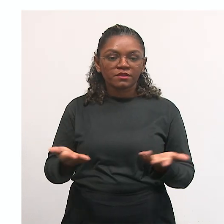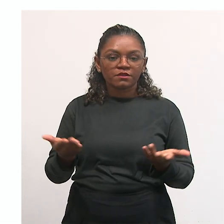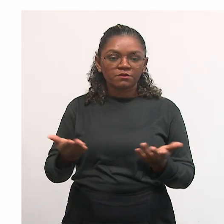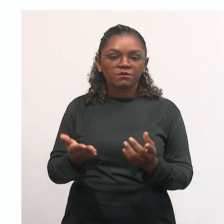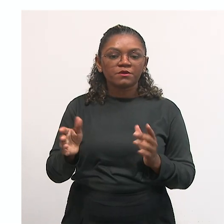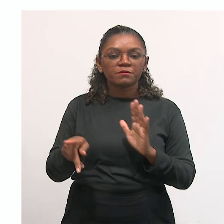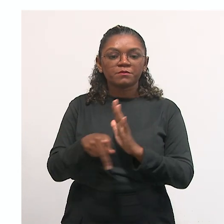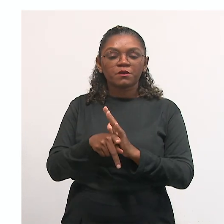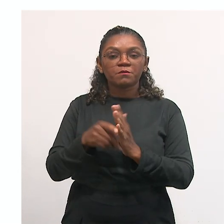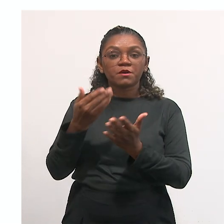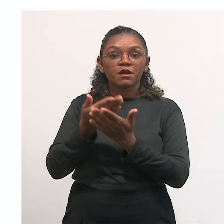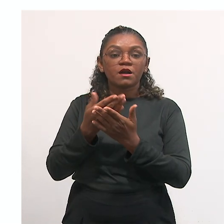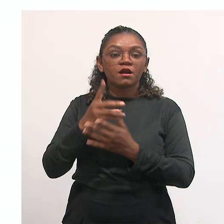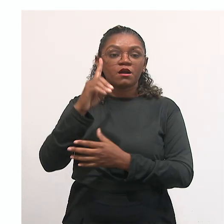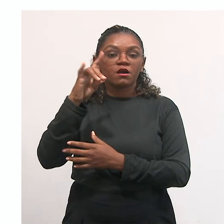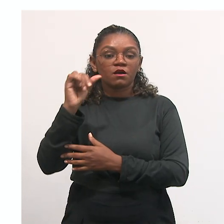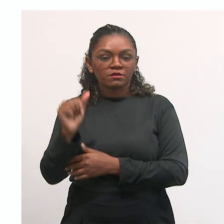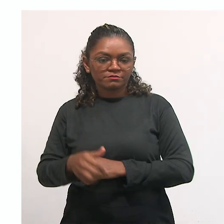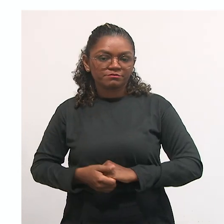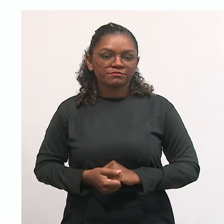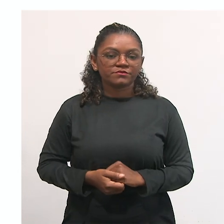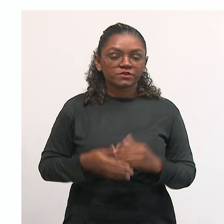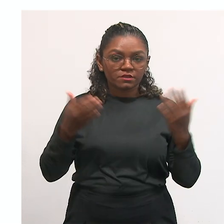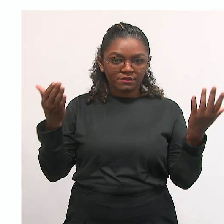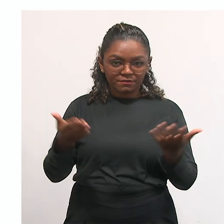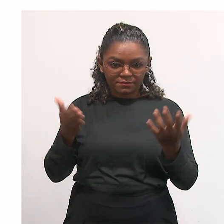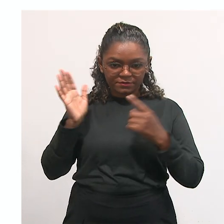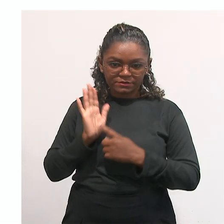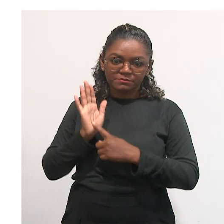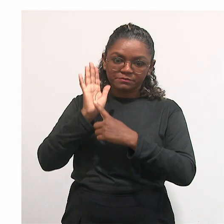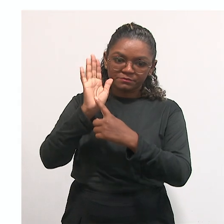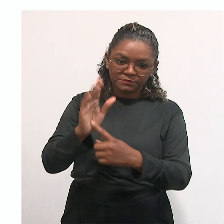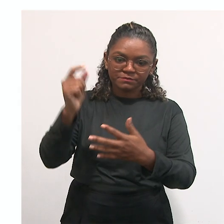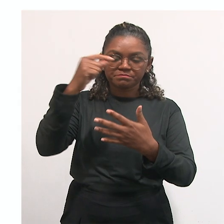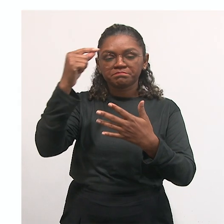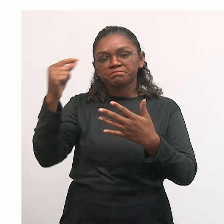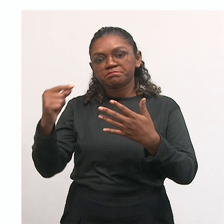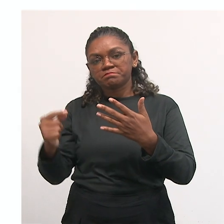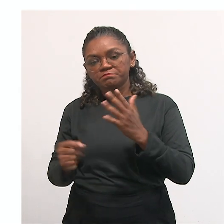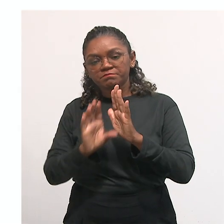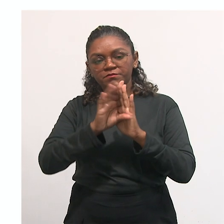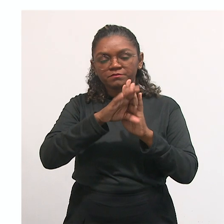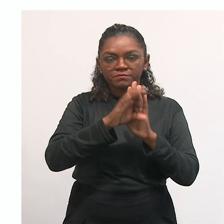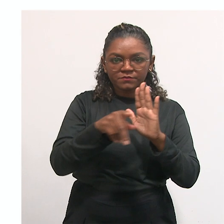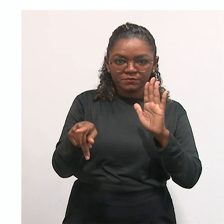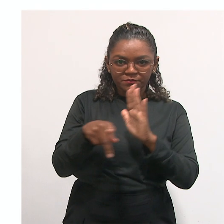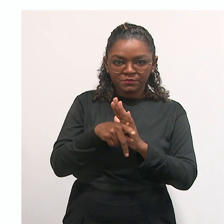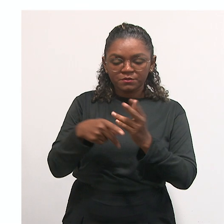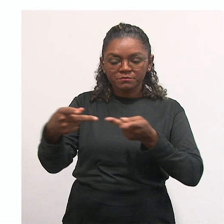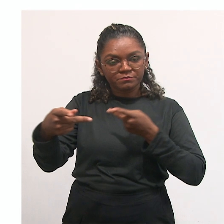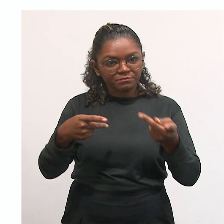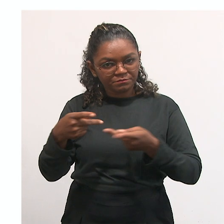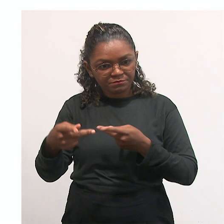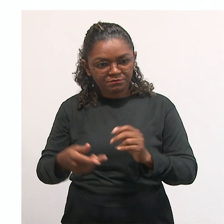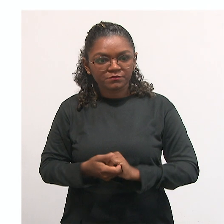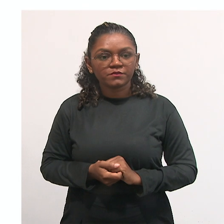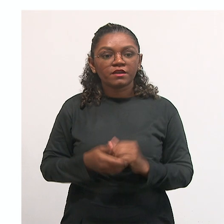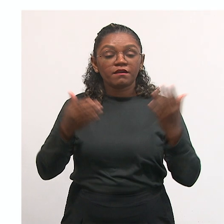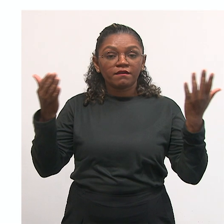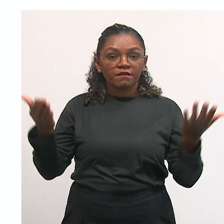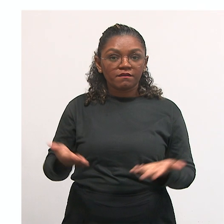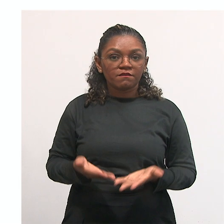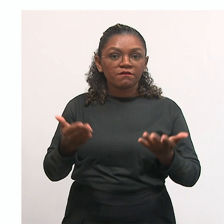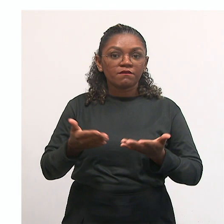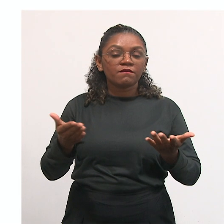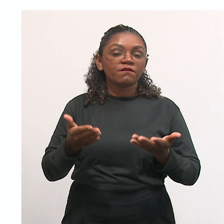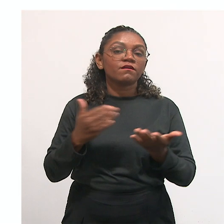os principais conceitos operacionais de projetos, perfeito? E aí a gente inicia